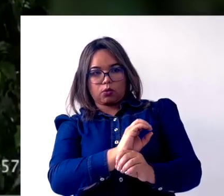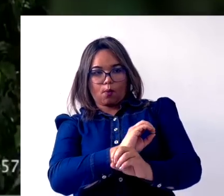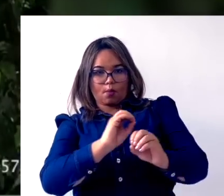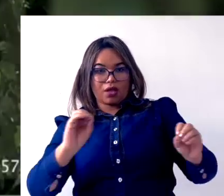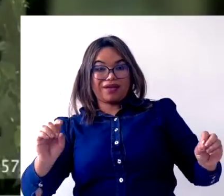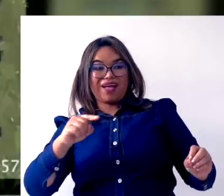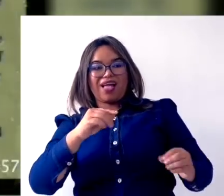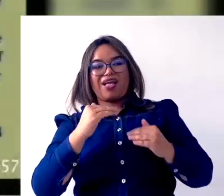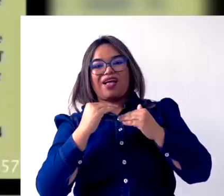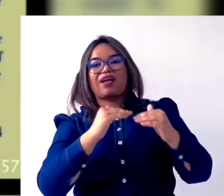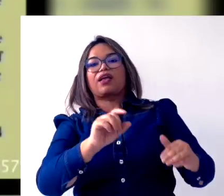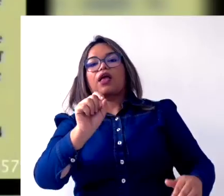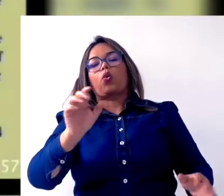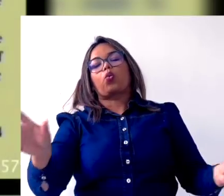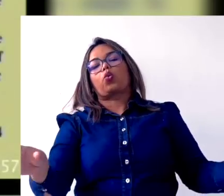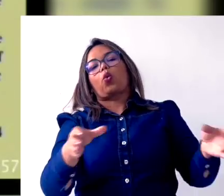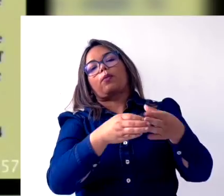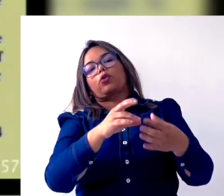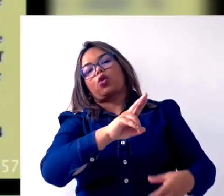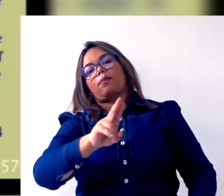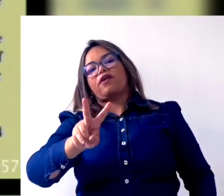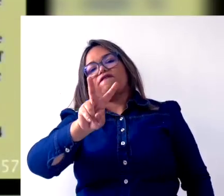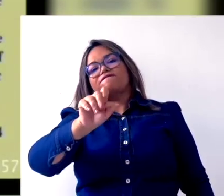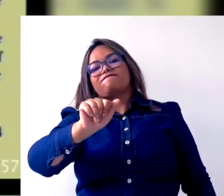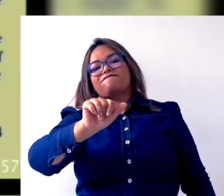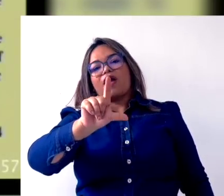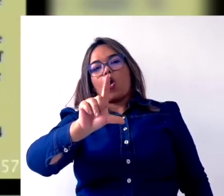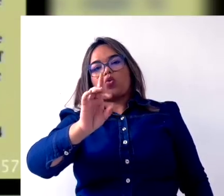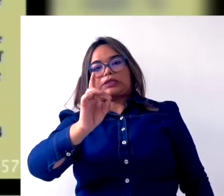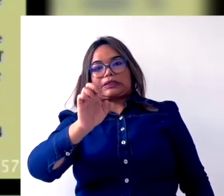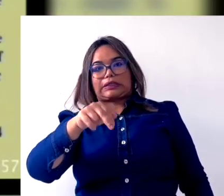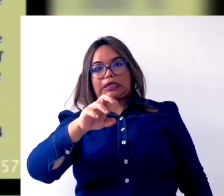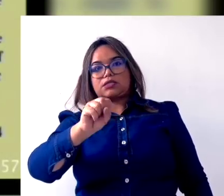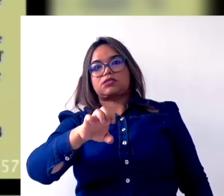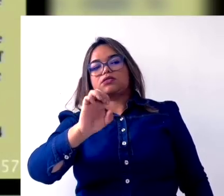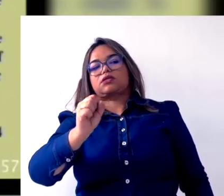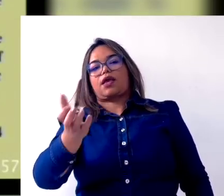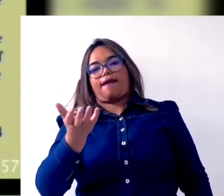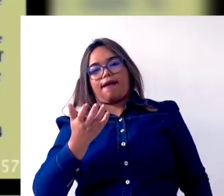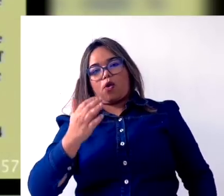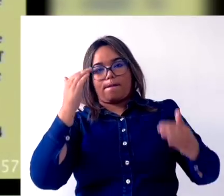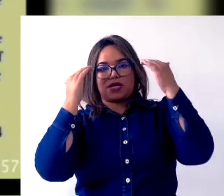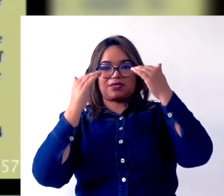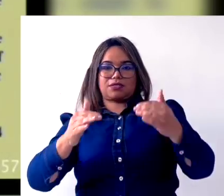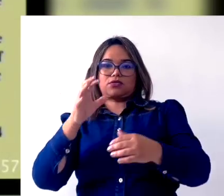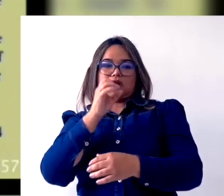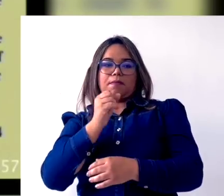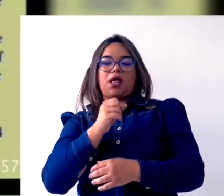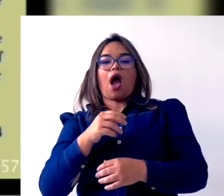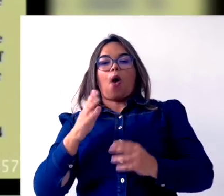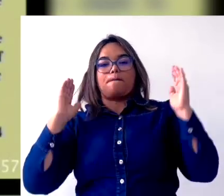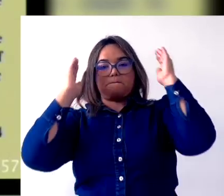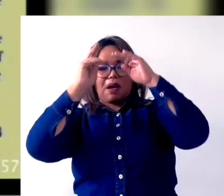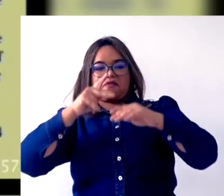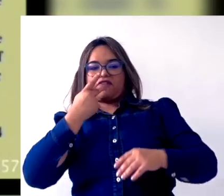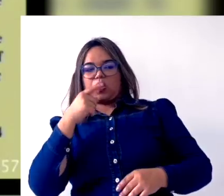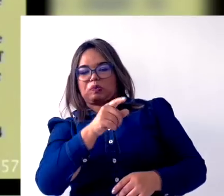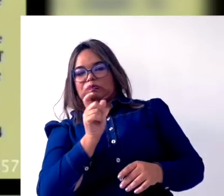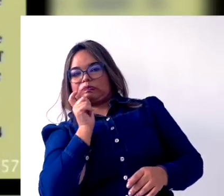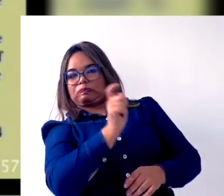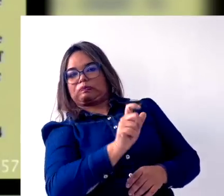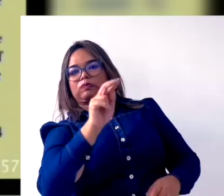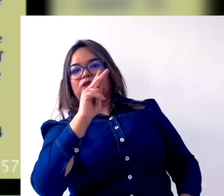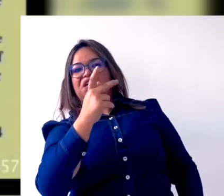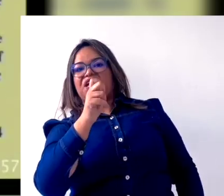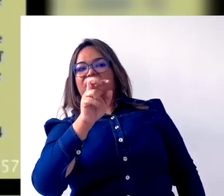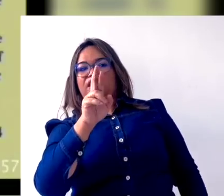escolheram guardar o sábado bíblico. Então o Papa disse: hereges, isso não deve acontecer. Onde quer que estes sejam descobertos,